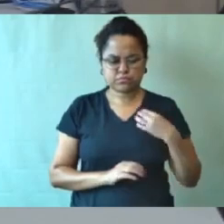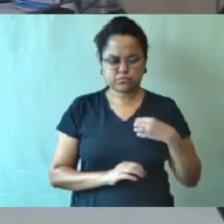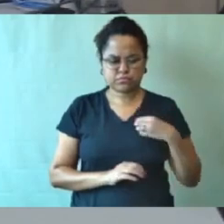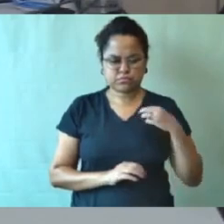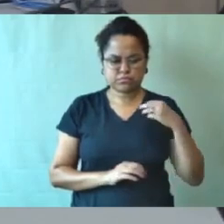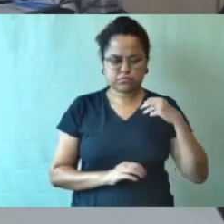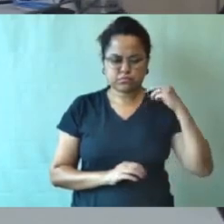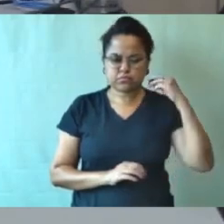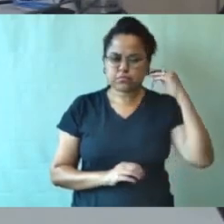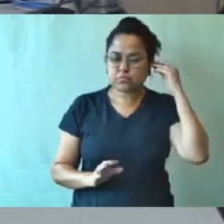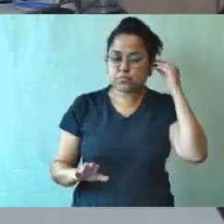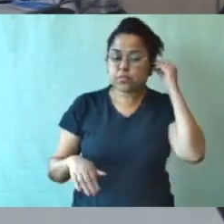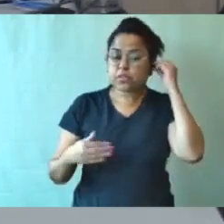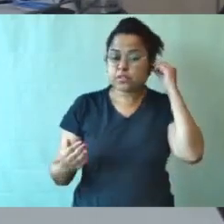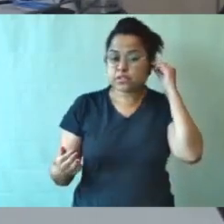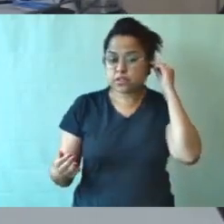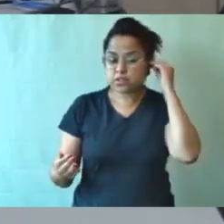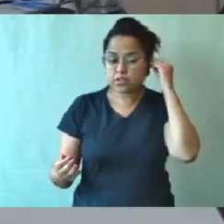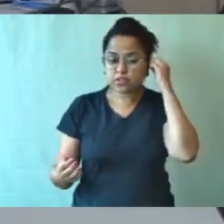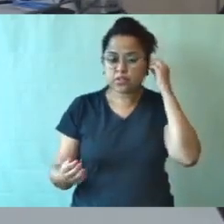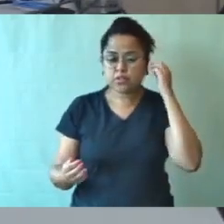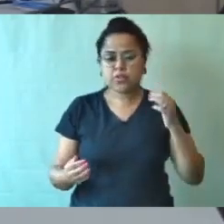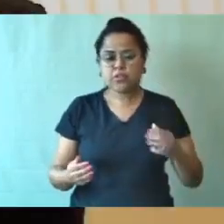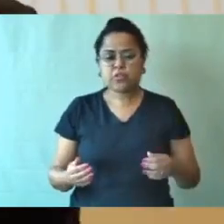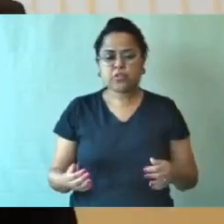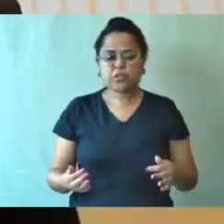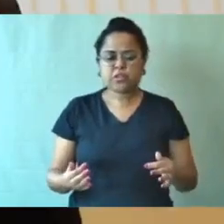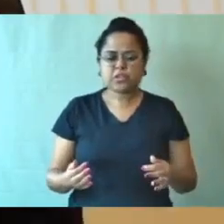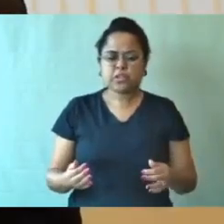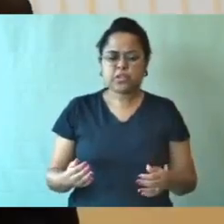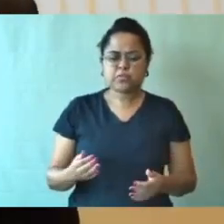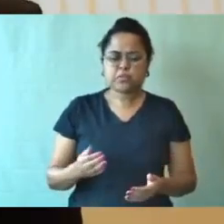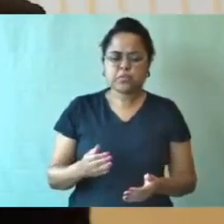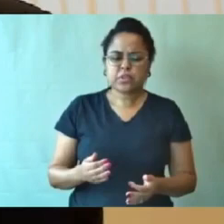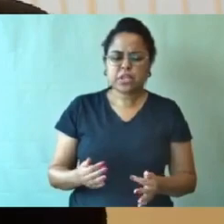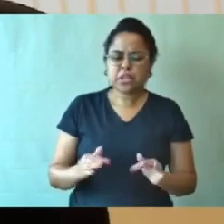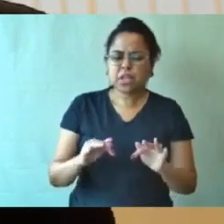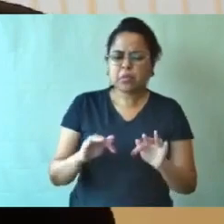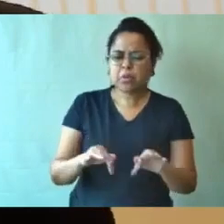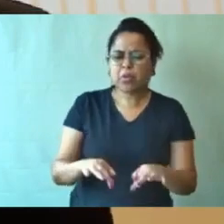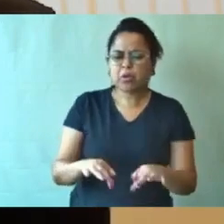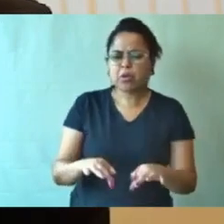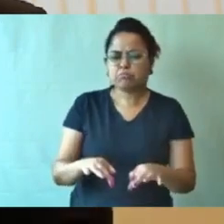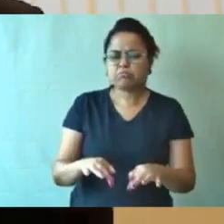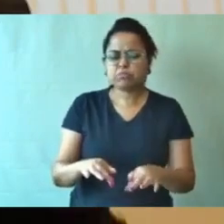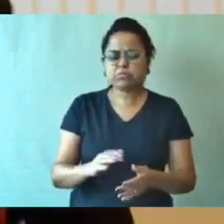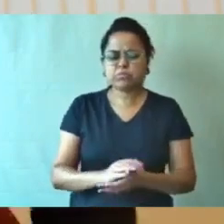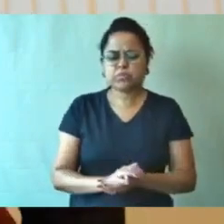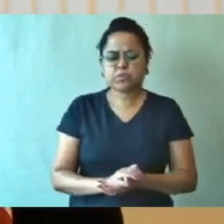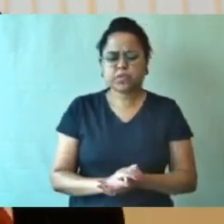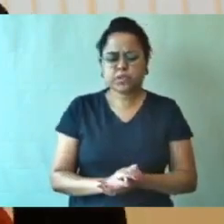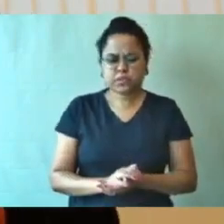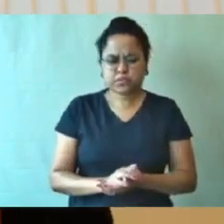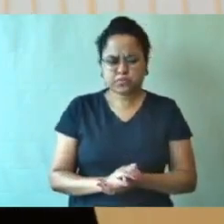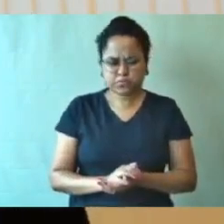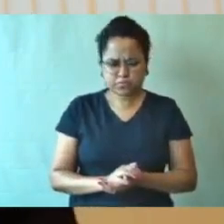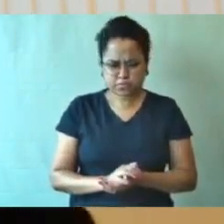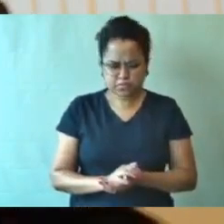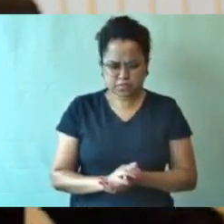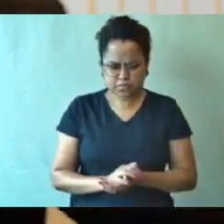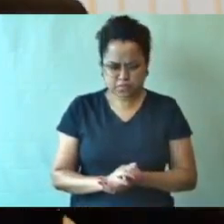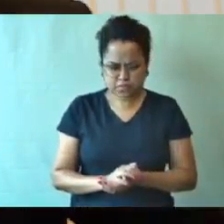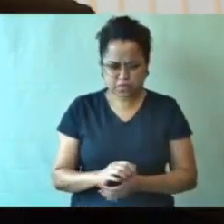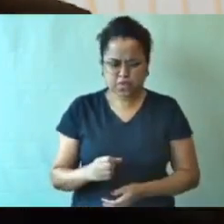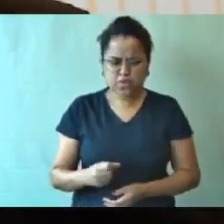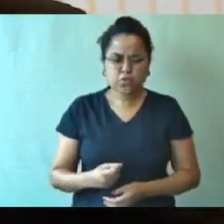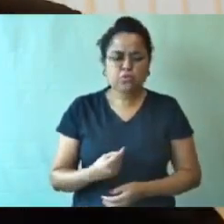Bem, então vamos encaminhar para encerramento. Eu posso vereador fazer só uma consideração final, vereador? Claro, claro. Só um momentinho que o vereador Leite quer fazer alguma consideração. Eu achei que